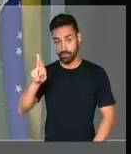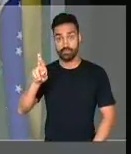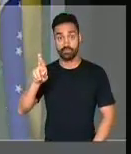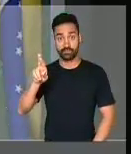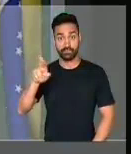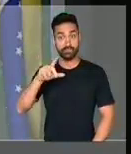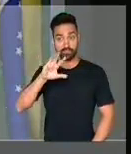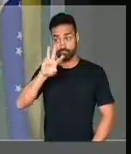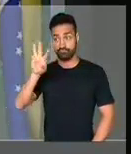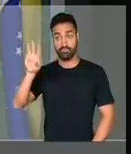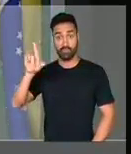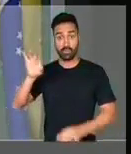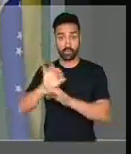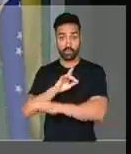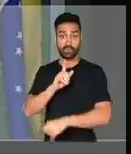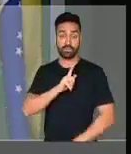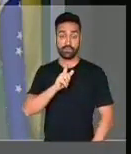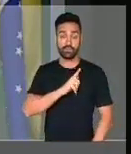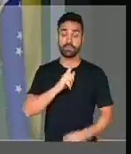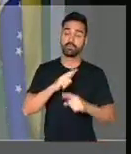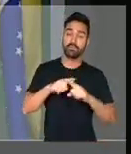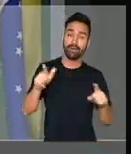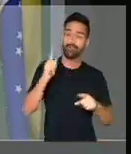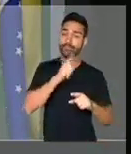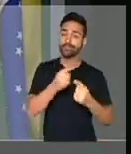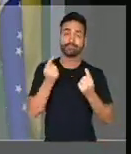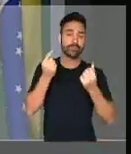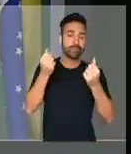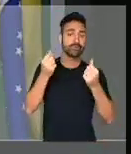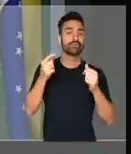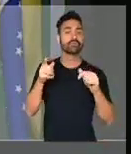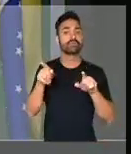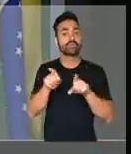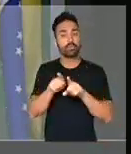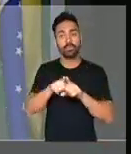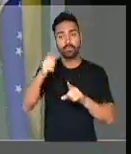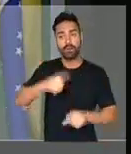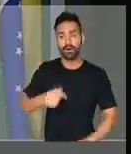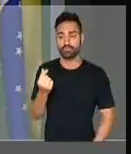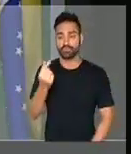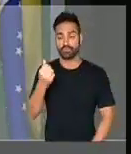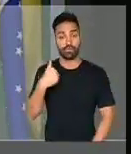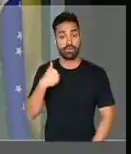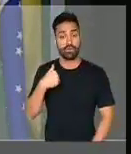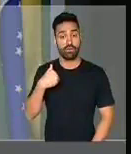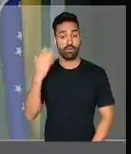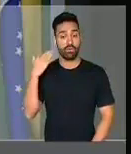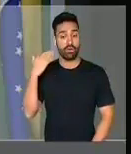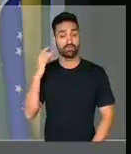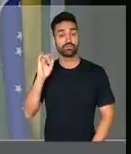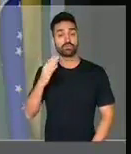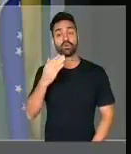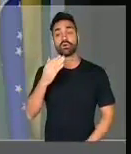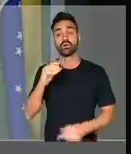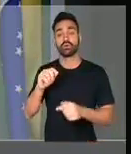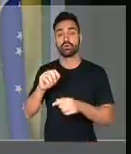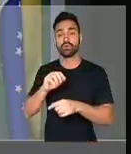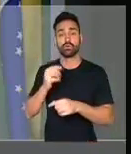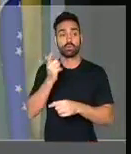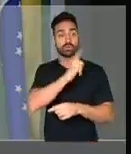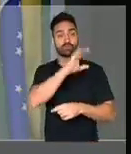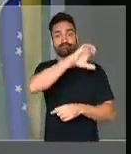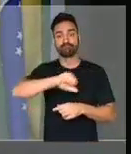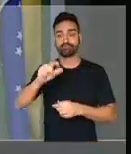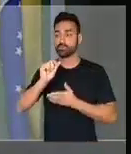Esse portal está lá, mas tive que providenciar recursos, depois inovações, mais recursos, eu que fazia a alocação do recurso.